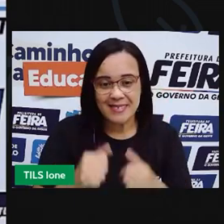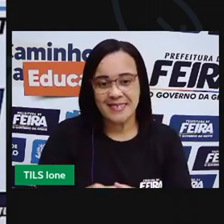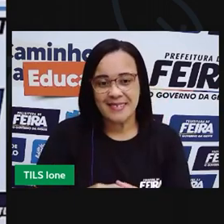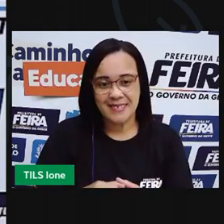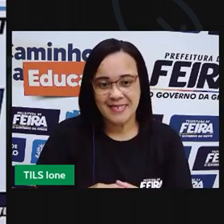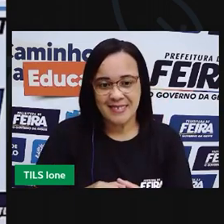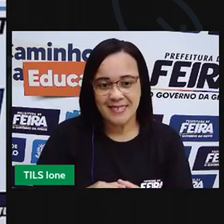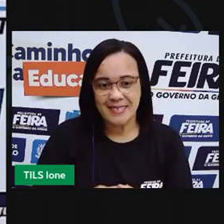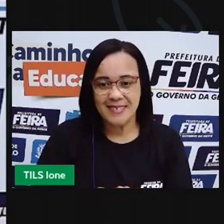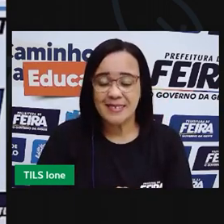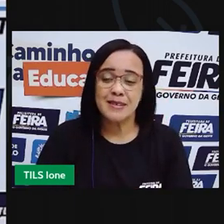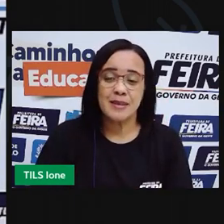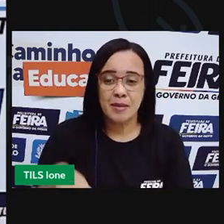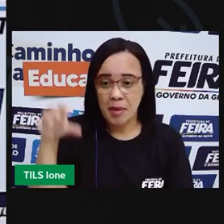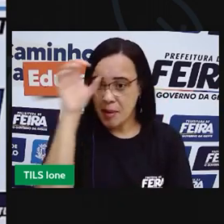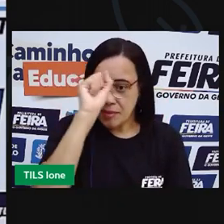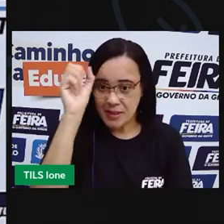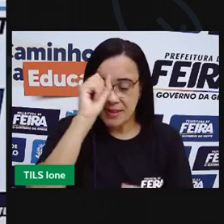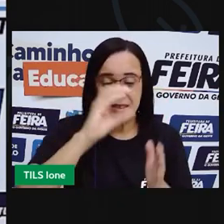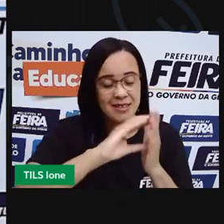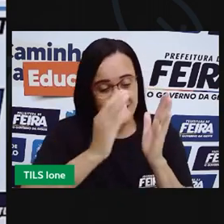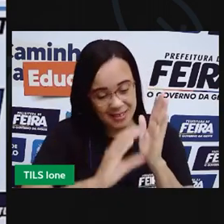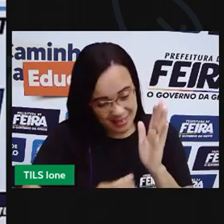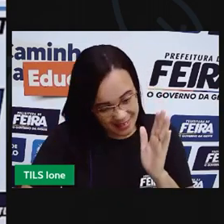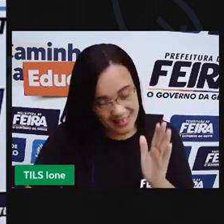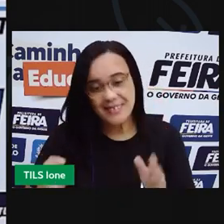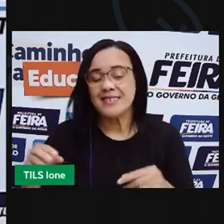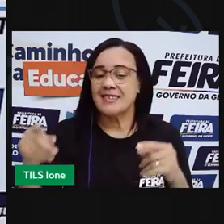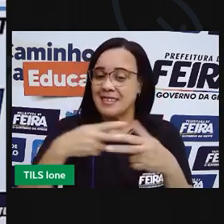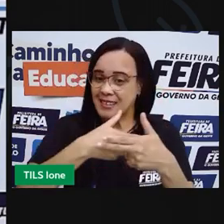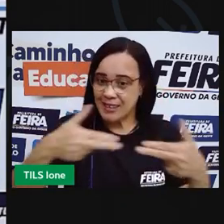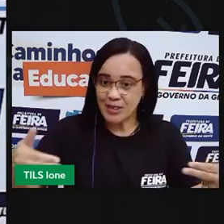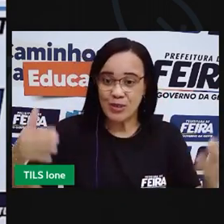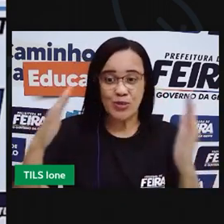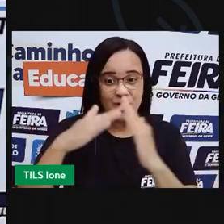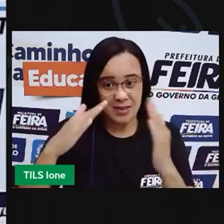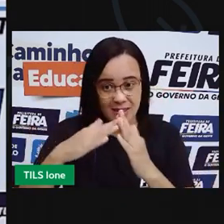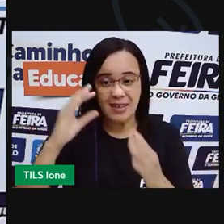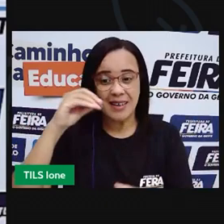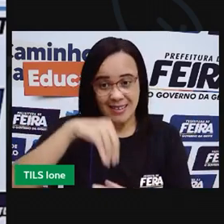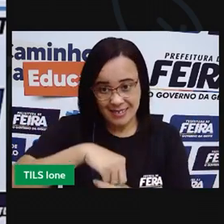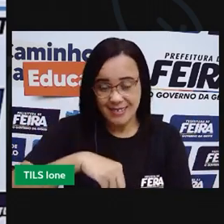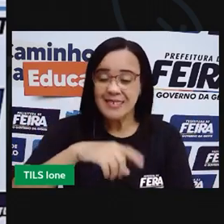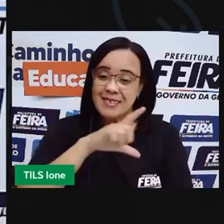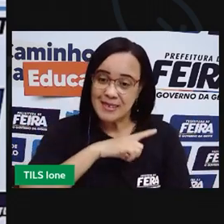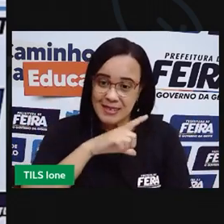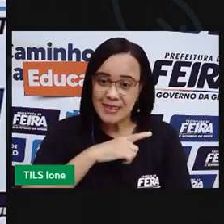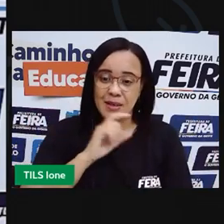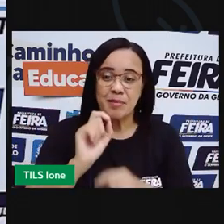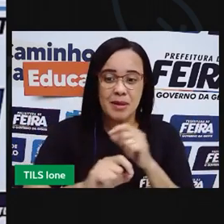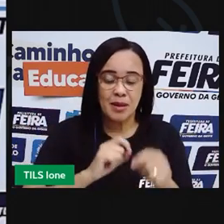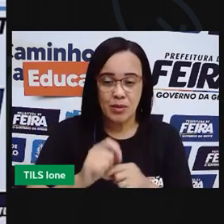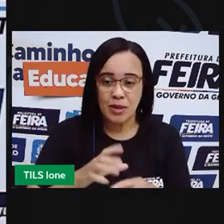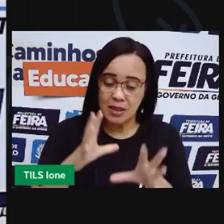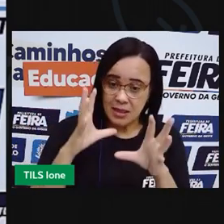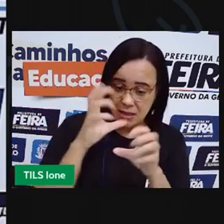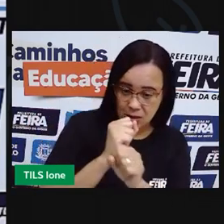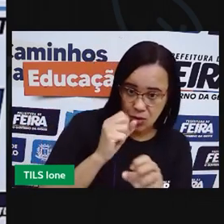comparar as características de diferentes objetos que você tem aí na sua casa e também para realizar pequenas